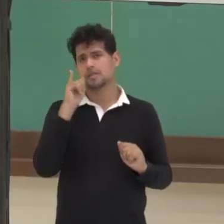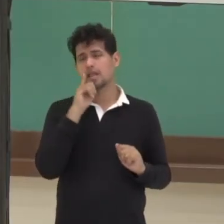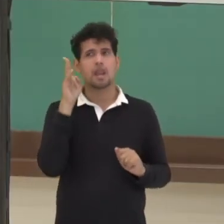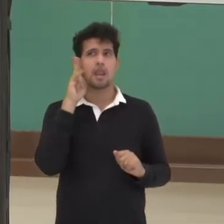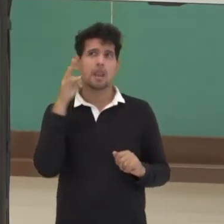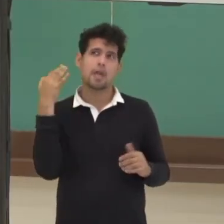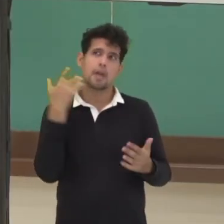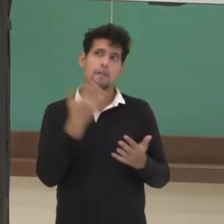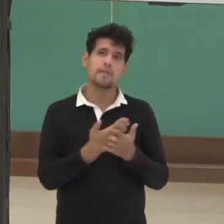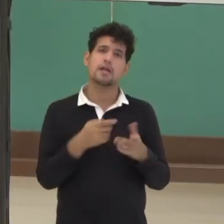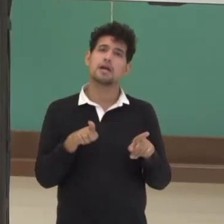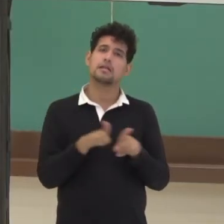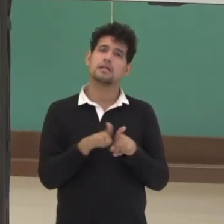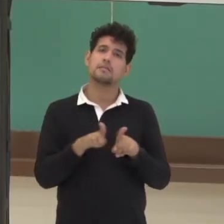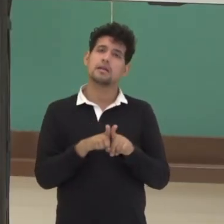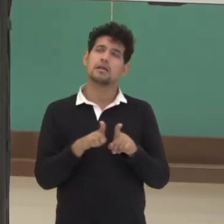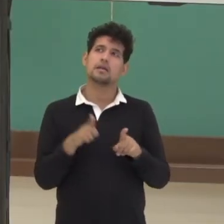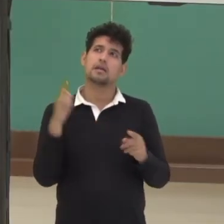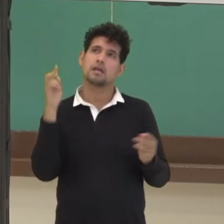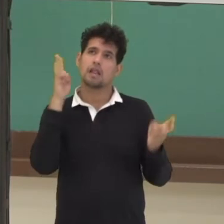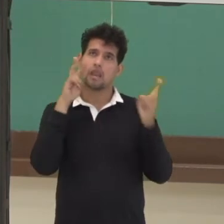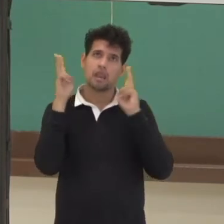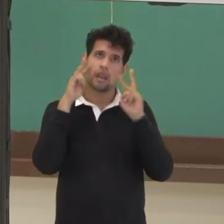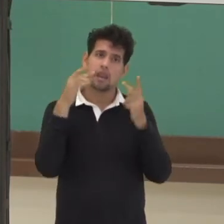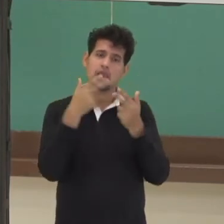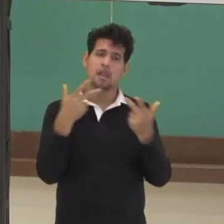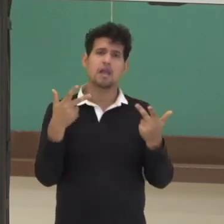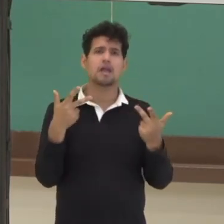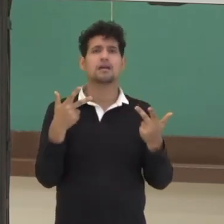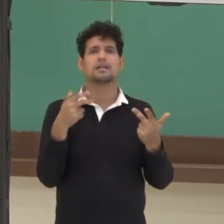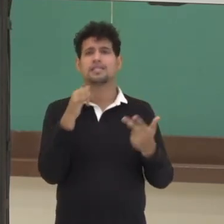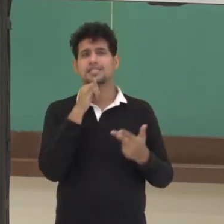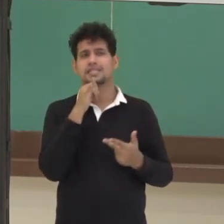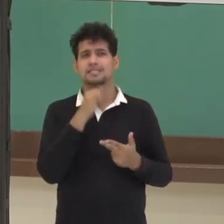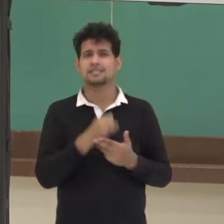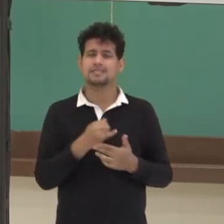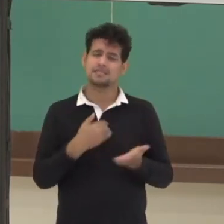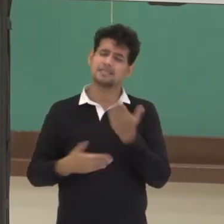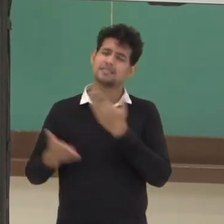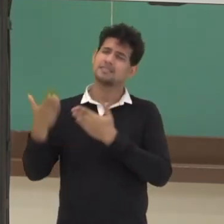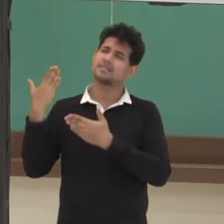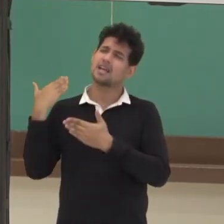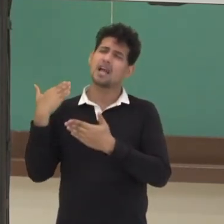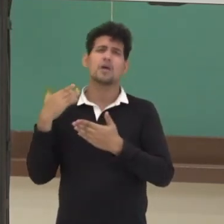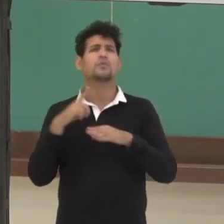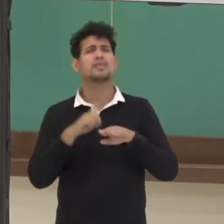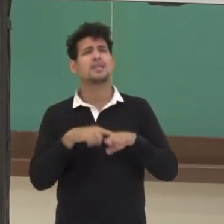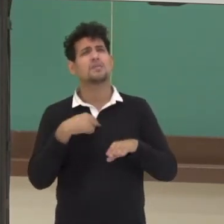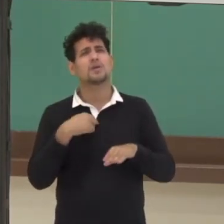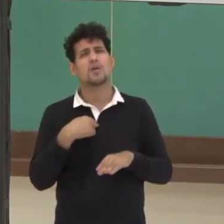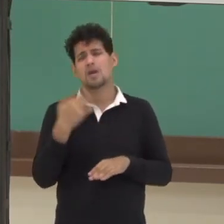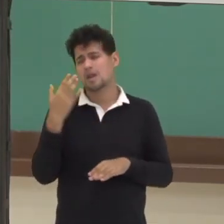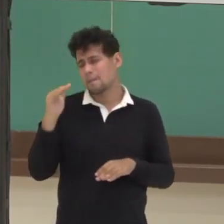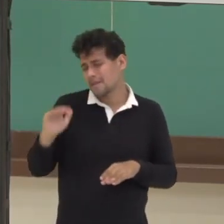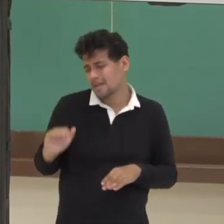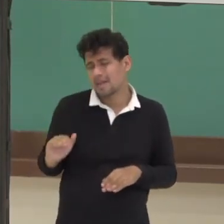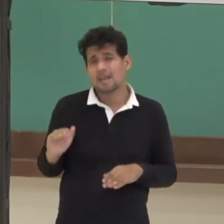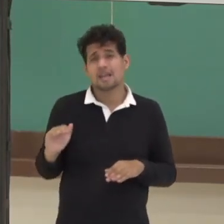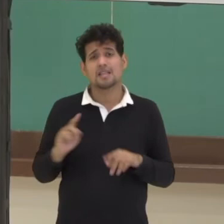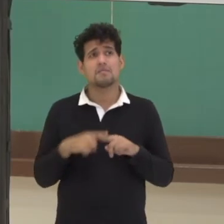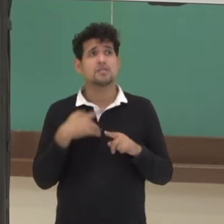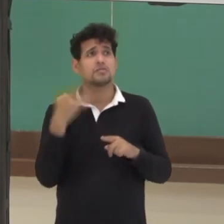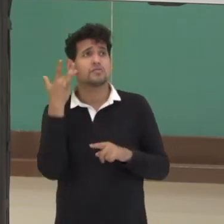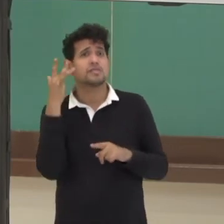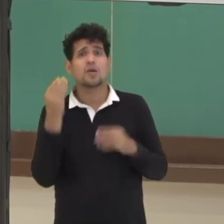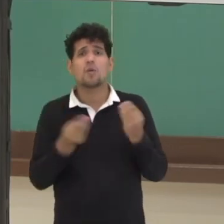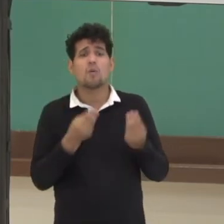lembrança, reminiscências. Era um tempo em que eu era pequena, mas eu não sei o